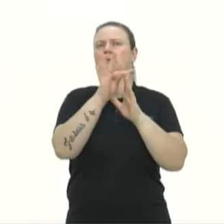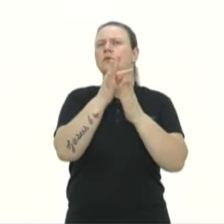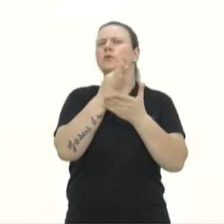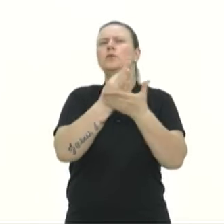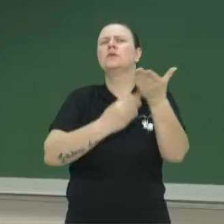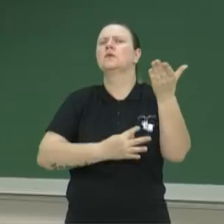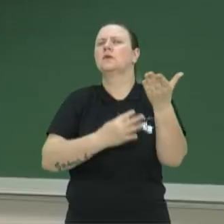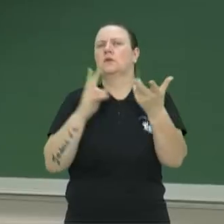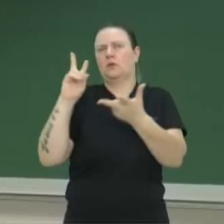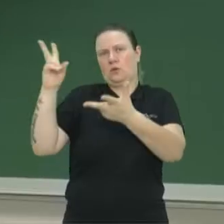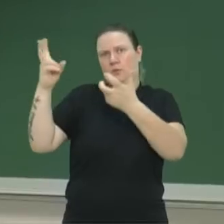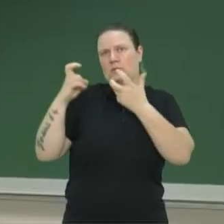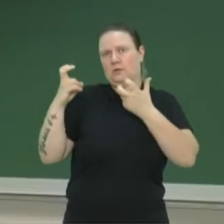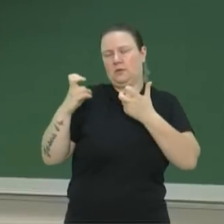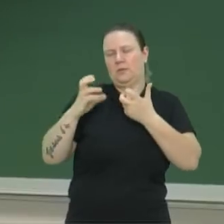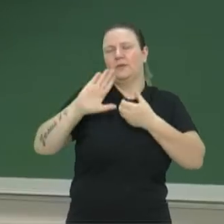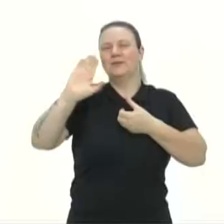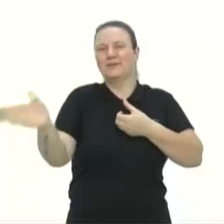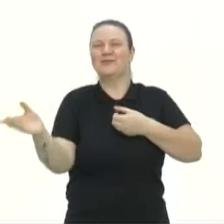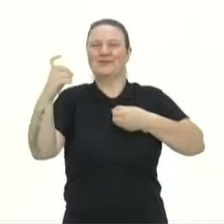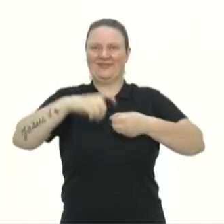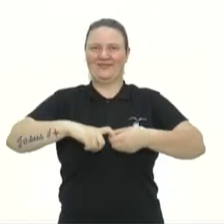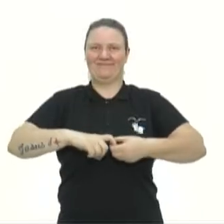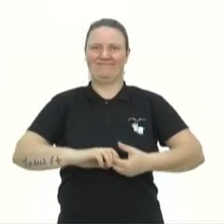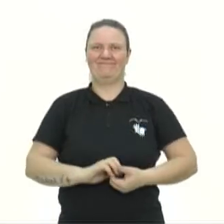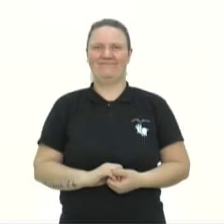texto? Observe, já voltamos.